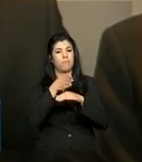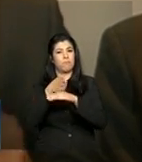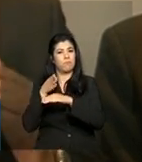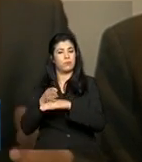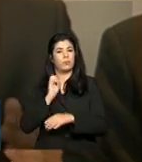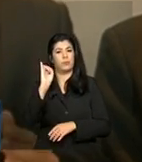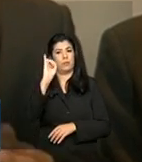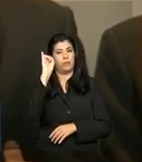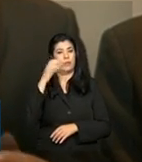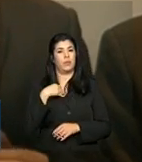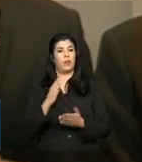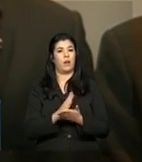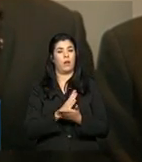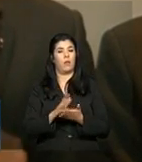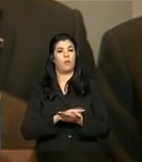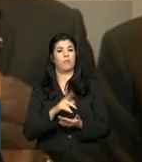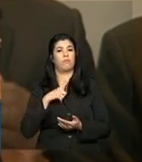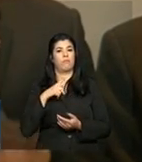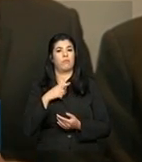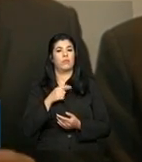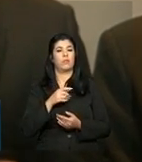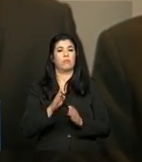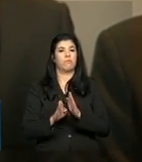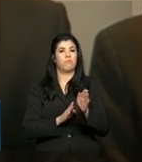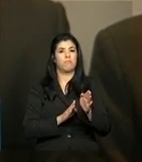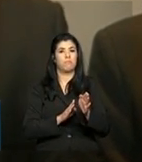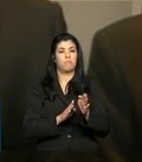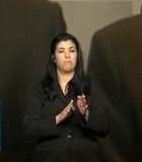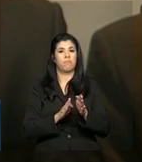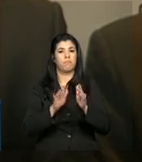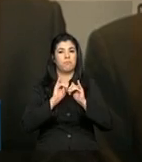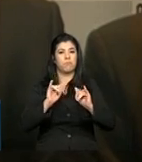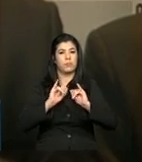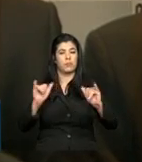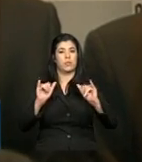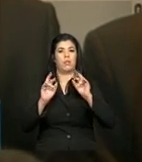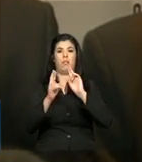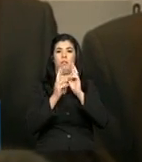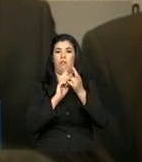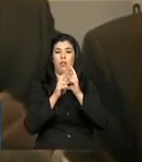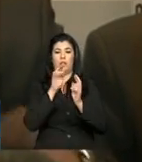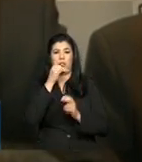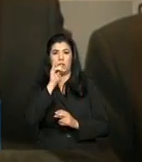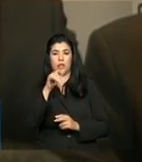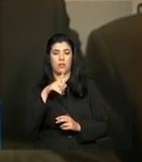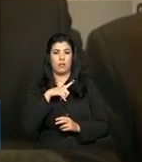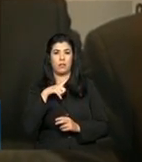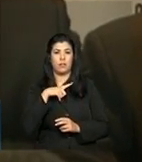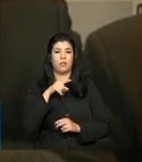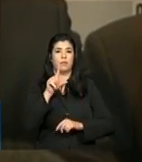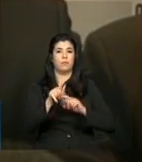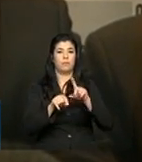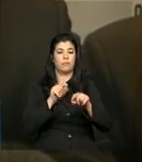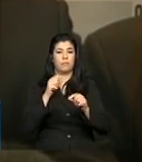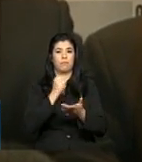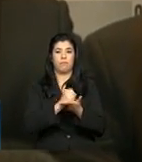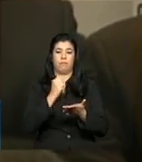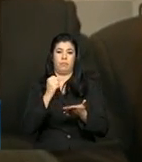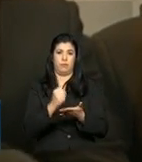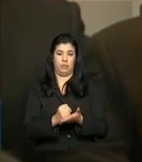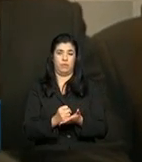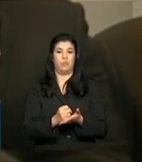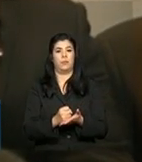sobretudo aqueles que dizem respeito a escoamento de energia sendo licitados, que seria